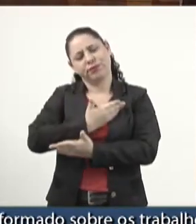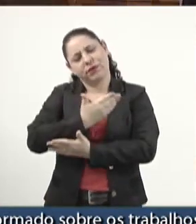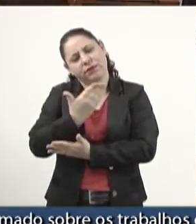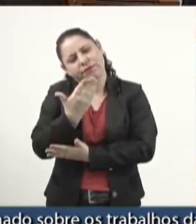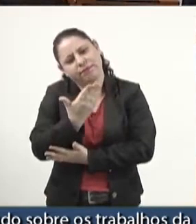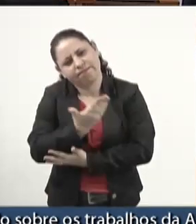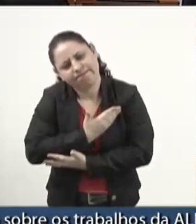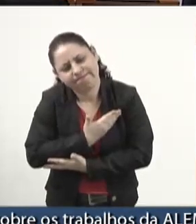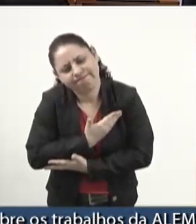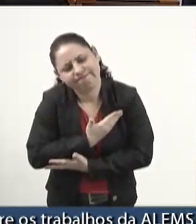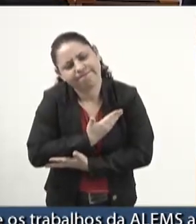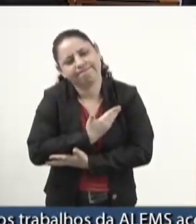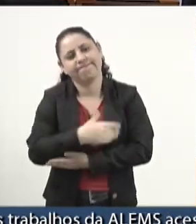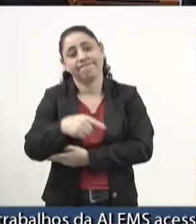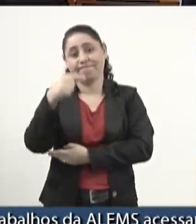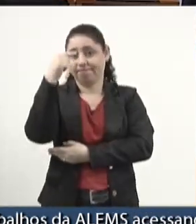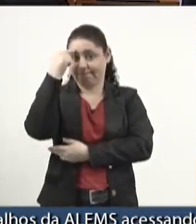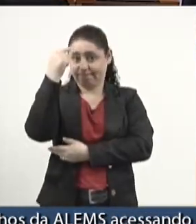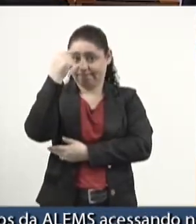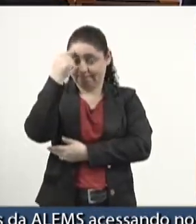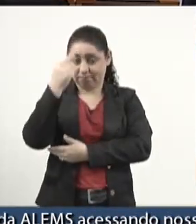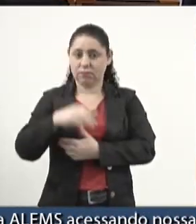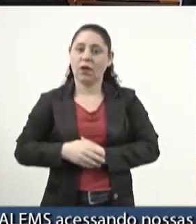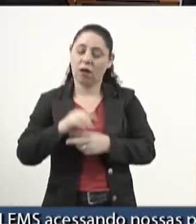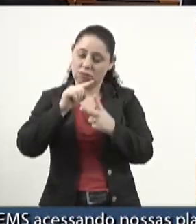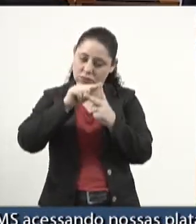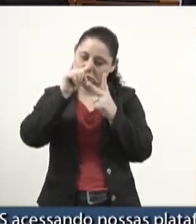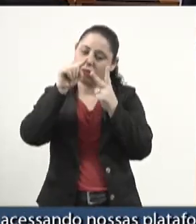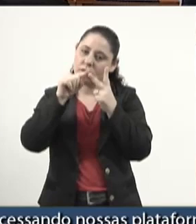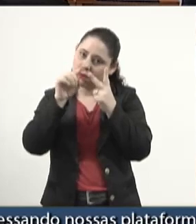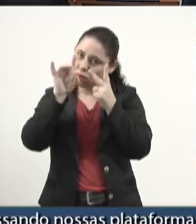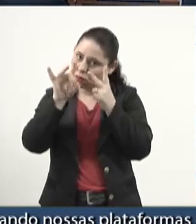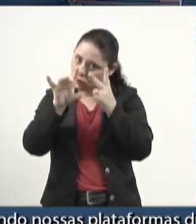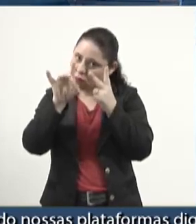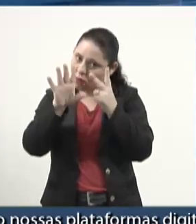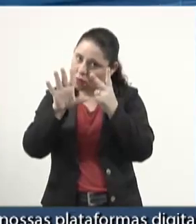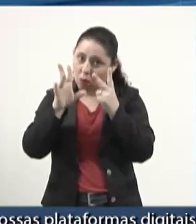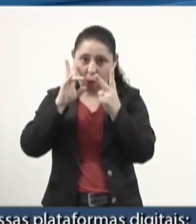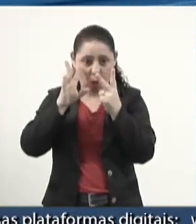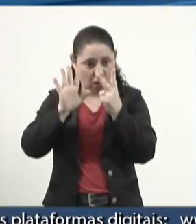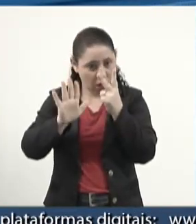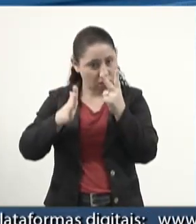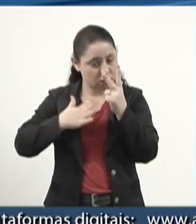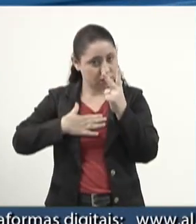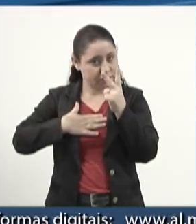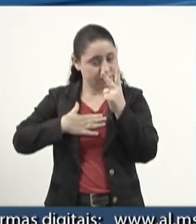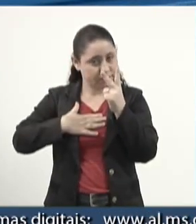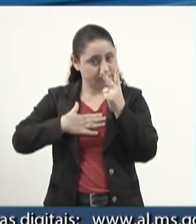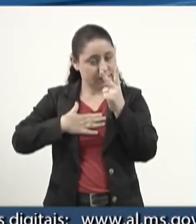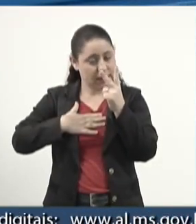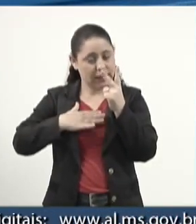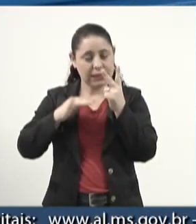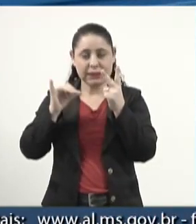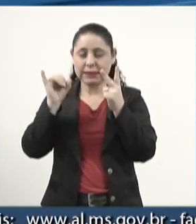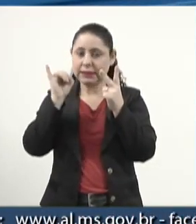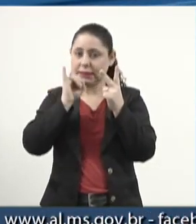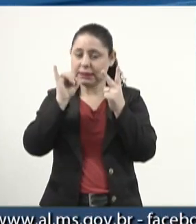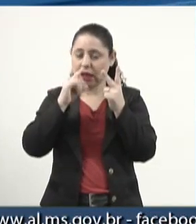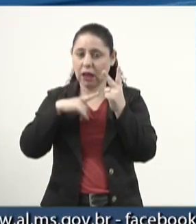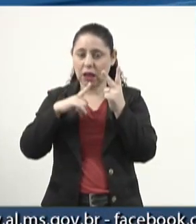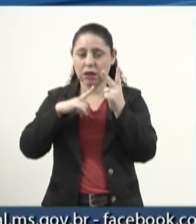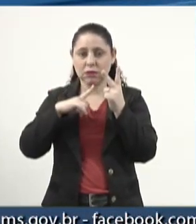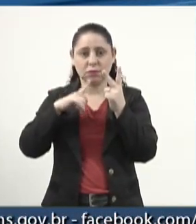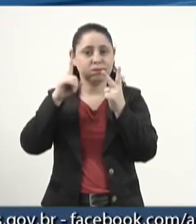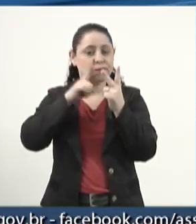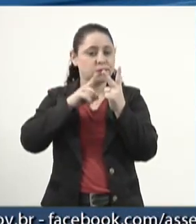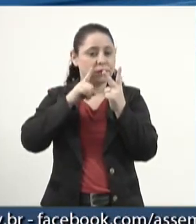querido, amigo e parceiro Zé Teixeira. 2 coisas. Só ler sobre Inglaterra e Estados Unidos em alguma coisa que é